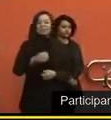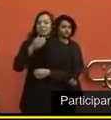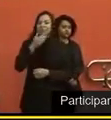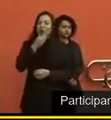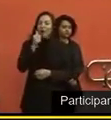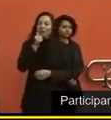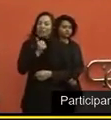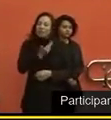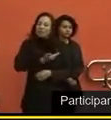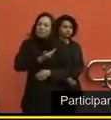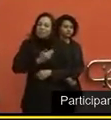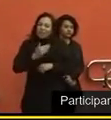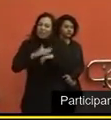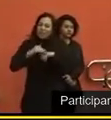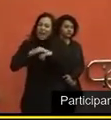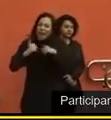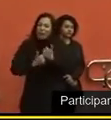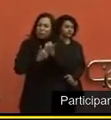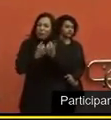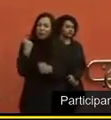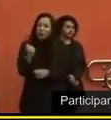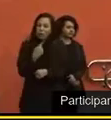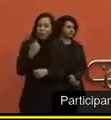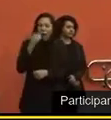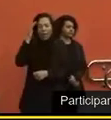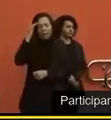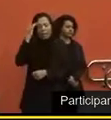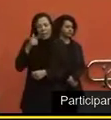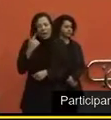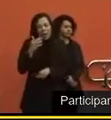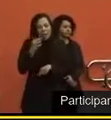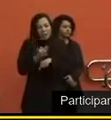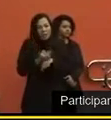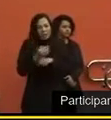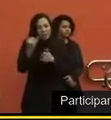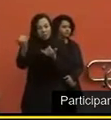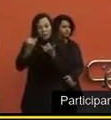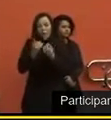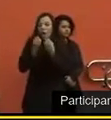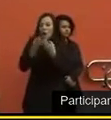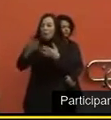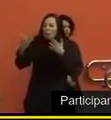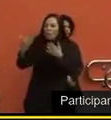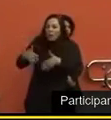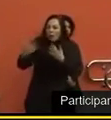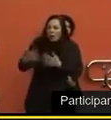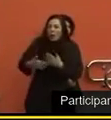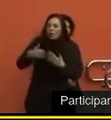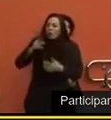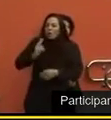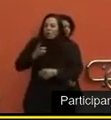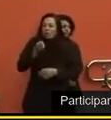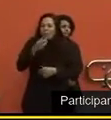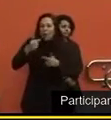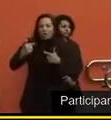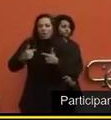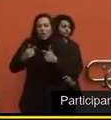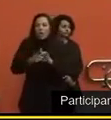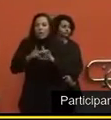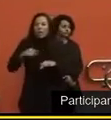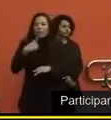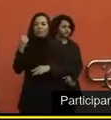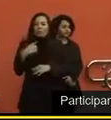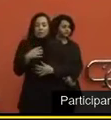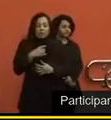Amigos queridos que nos apoiaram, compreenderam nossas ausências, mandaram votos de boa prova a cada etapa, que estavam disponíveis para